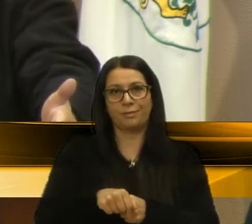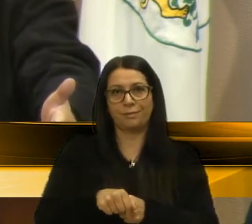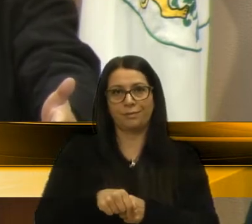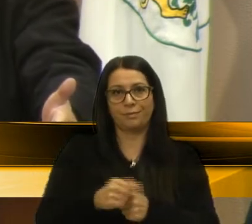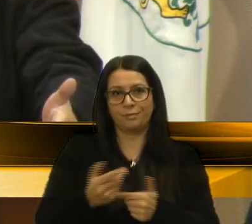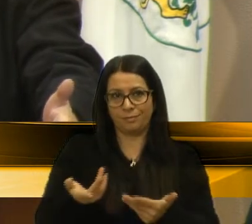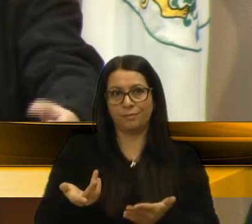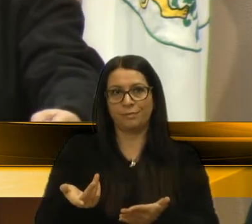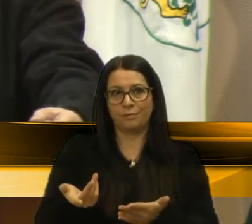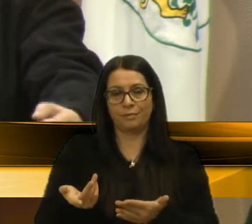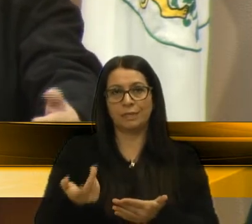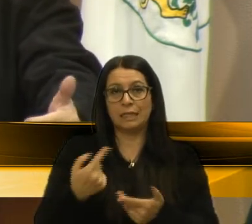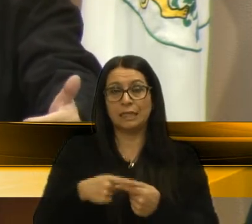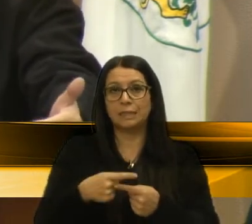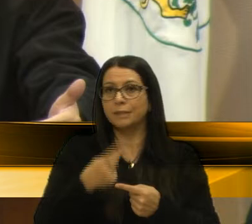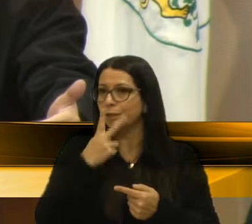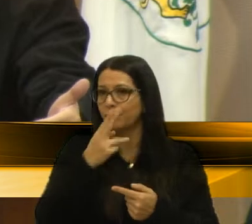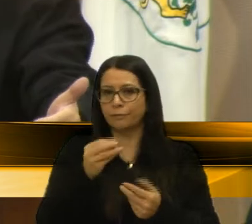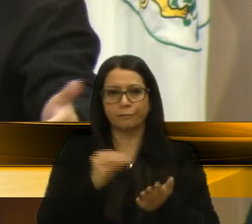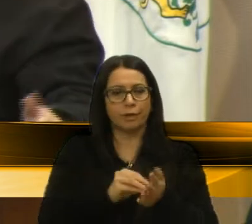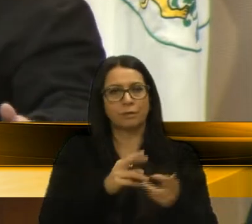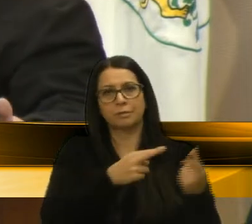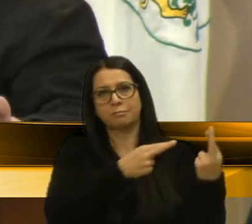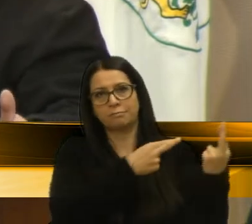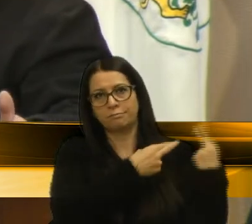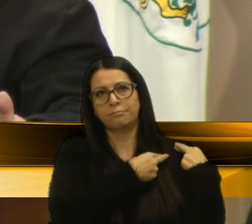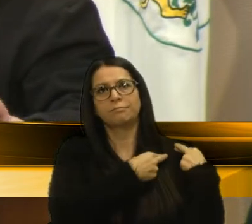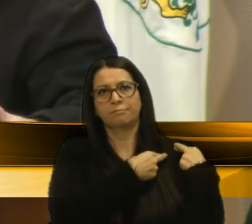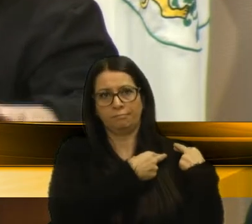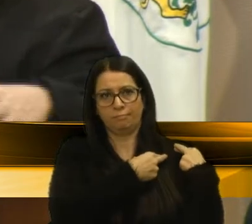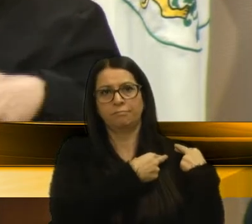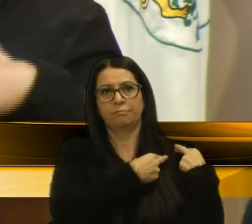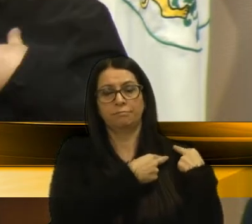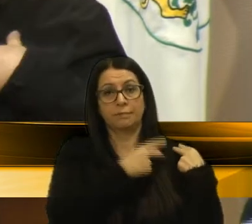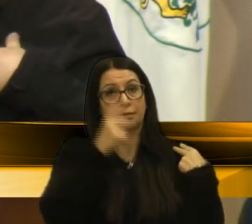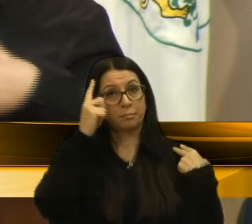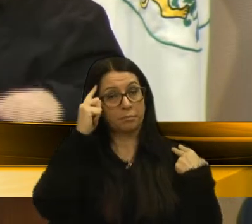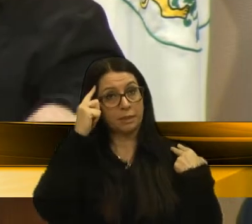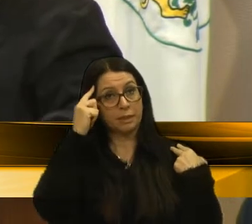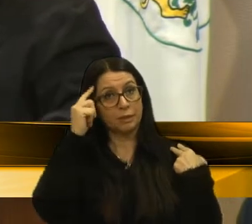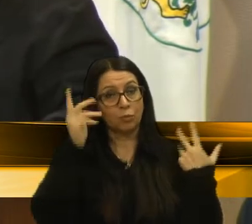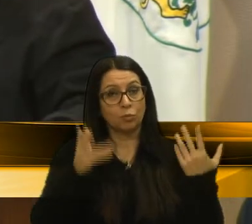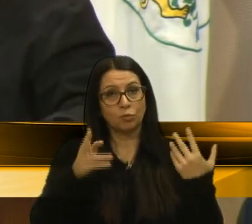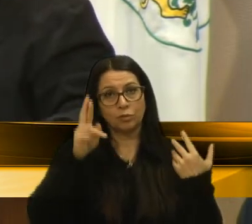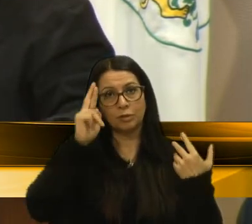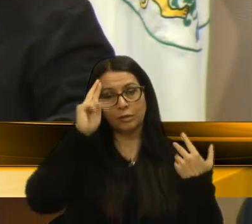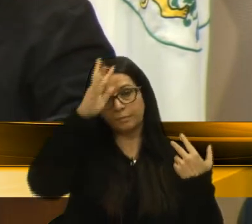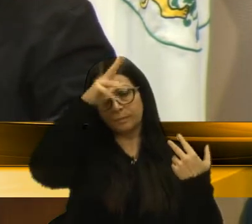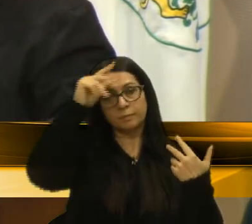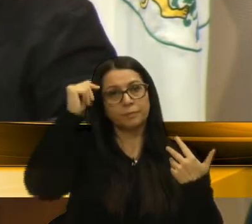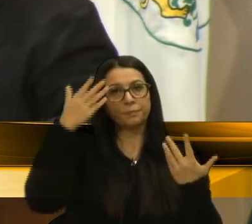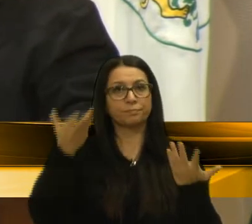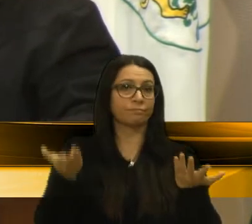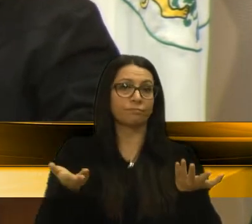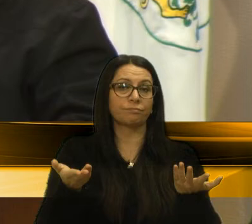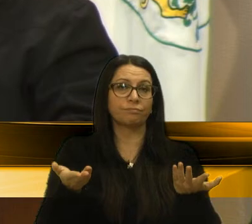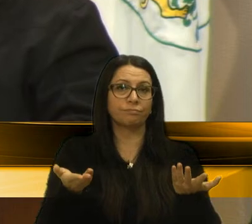próxima legislatura, seria uma irresponsabilidade muito grande, me parece, da atual legislatura, a